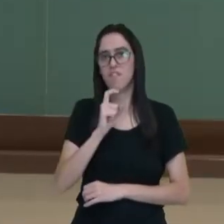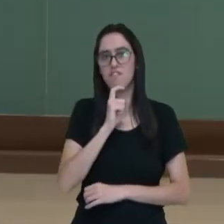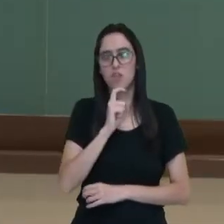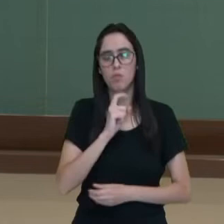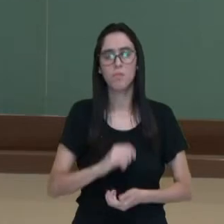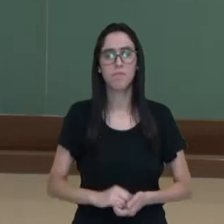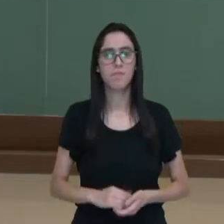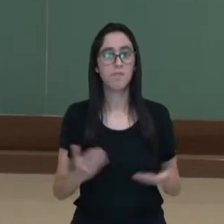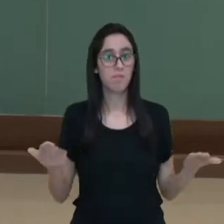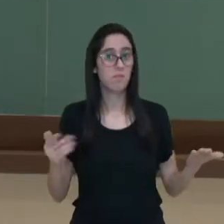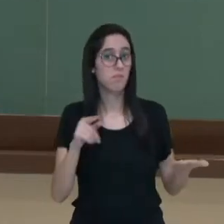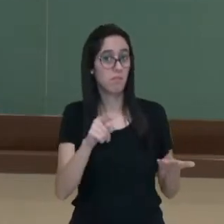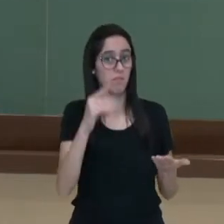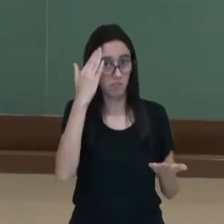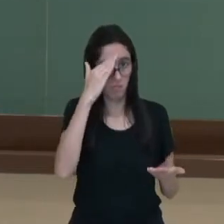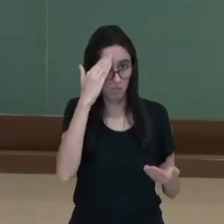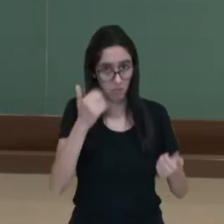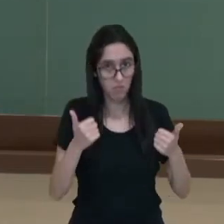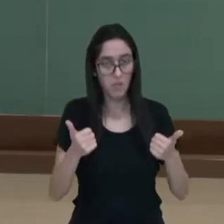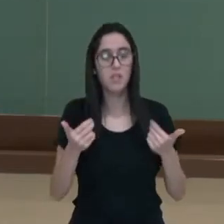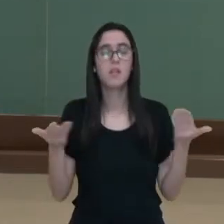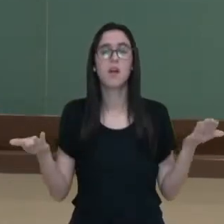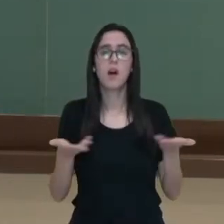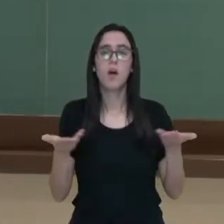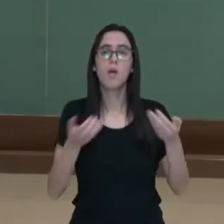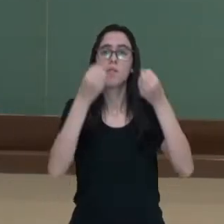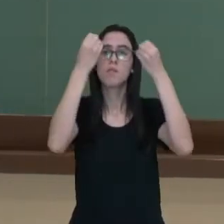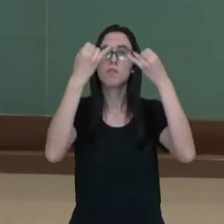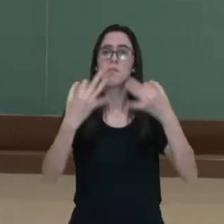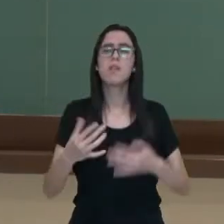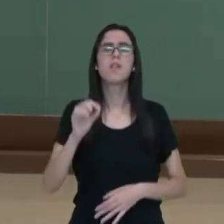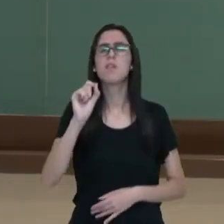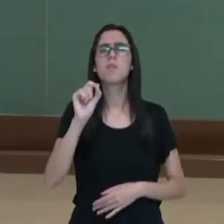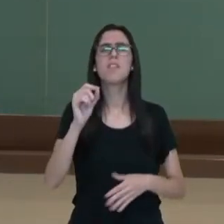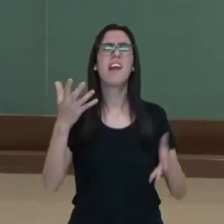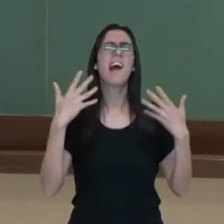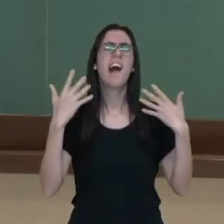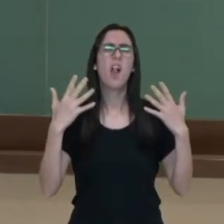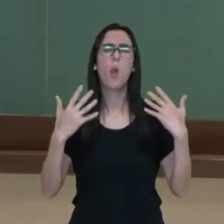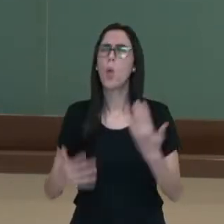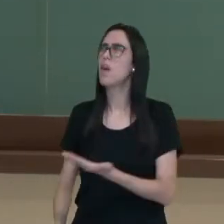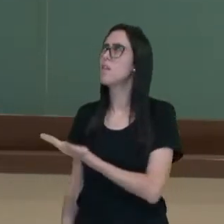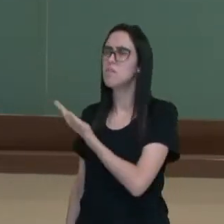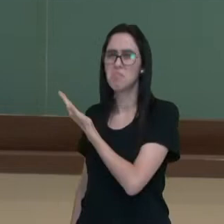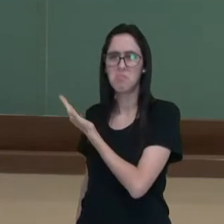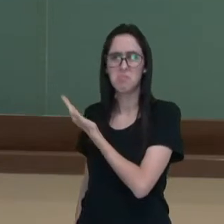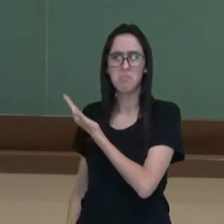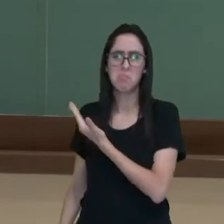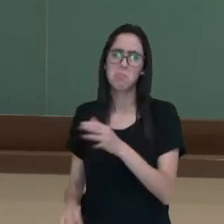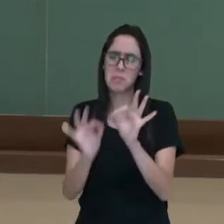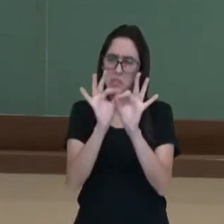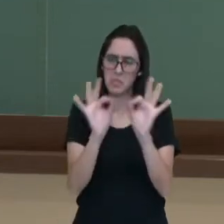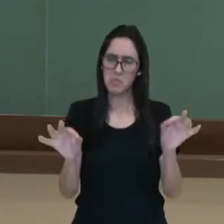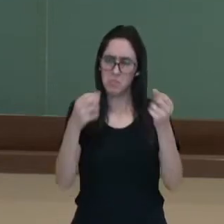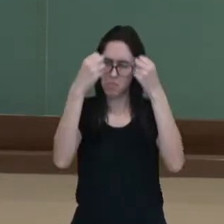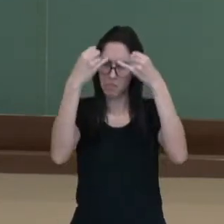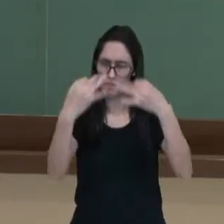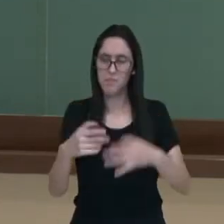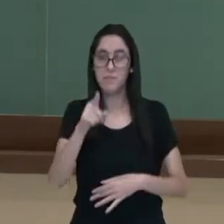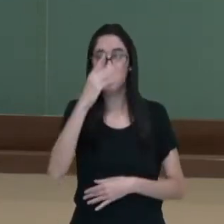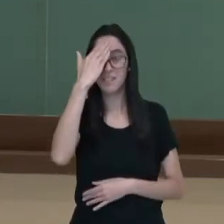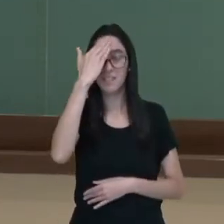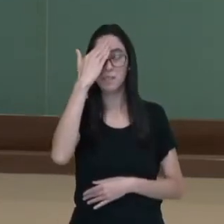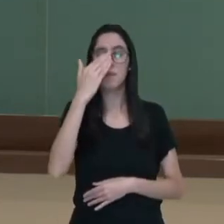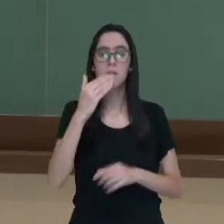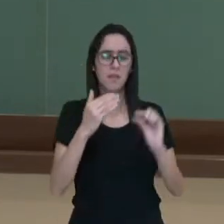o que é isso, agora nós podemos definir o que é calor. De uma maneira bem simples. Você sabia que entre as brasas não